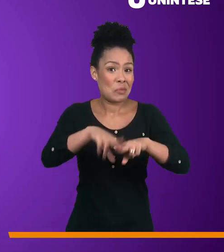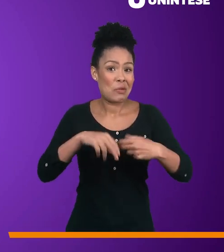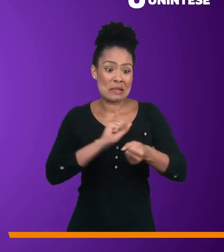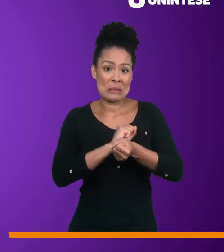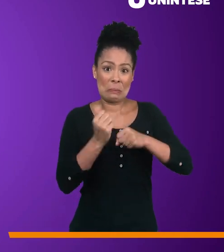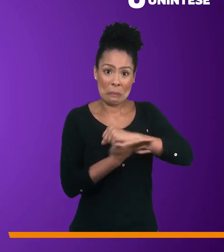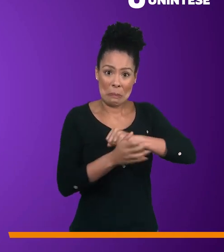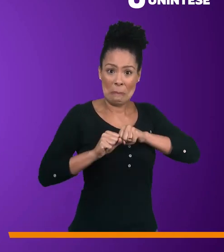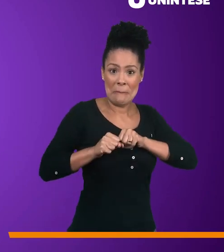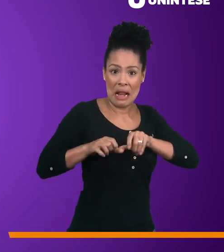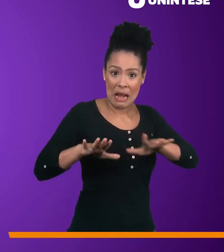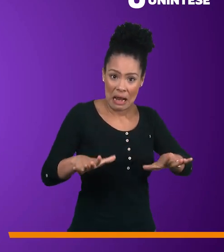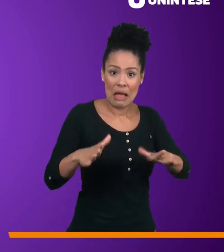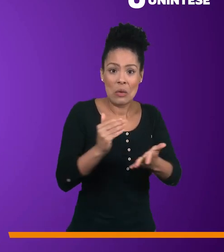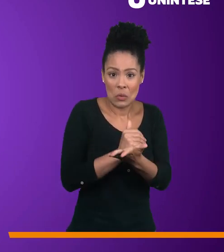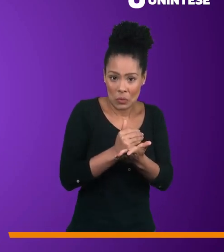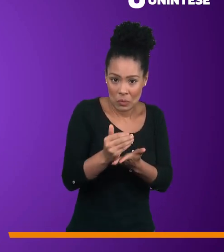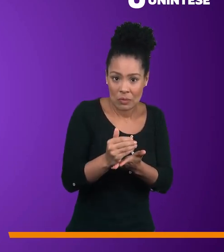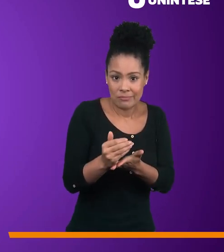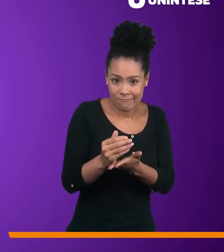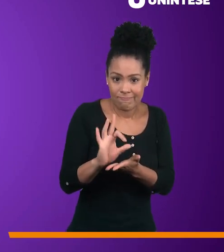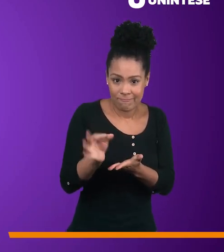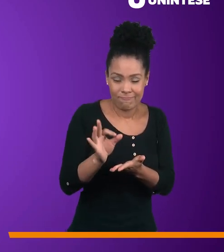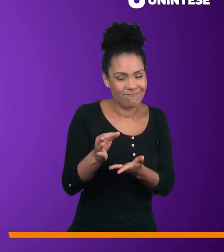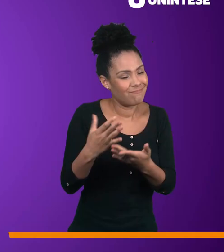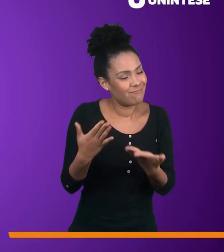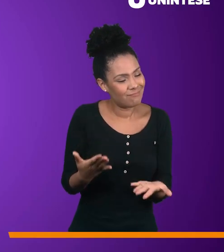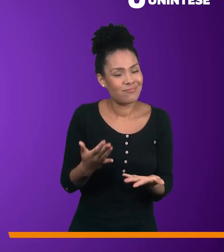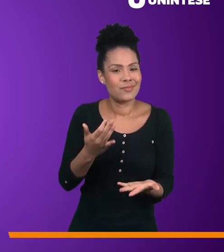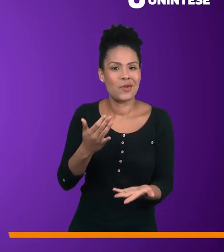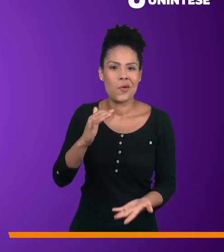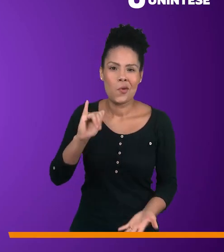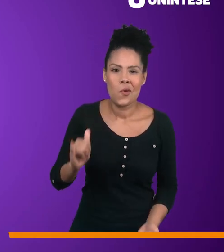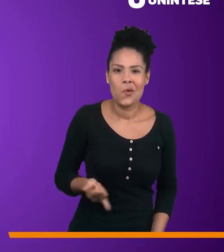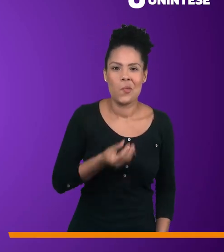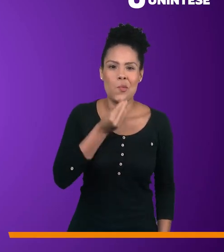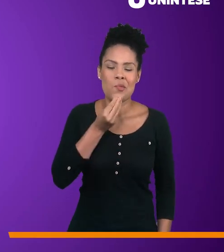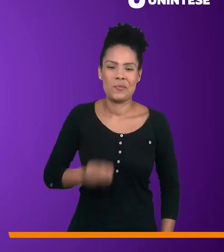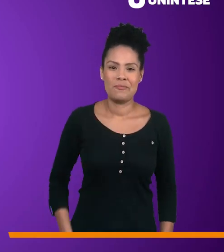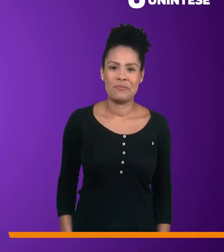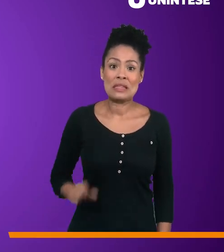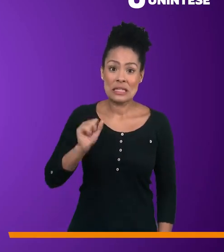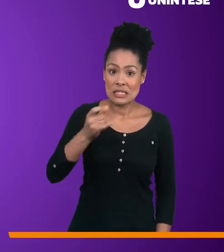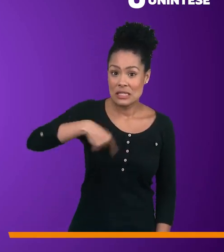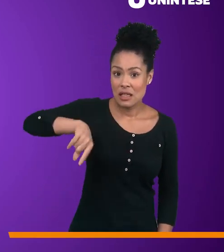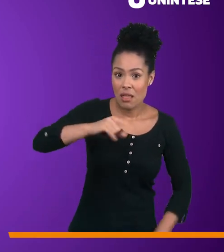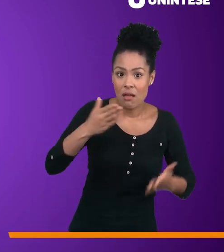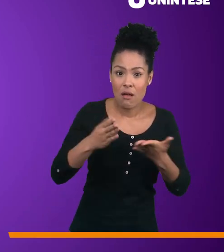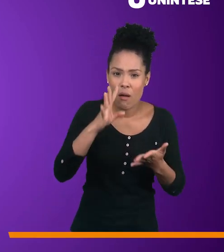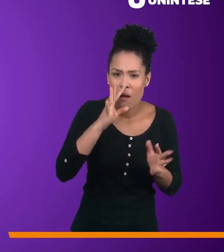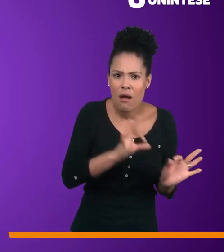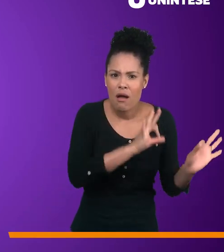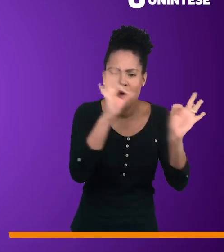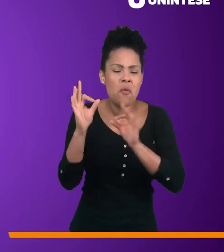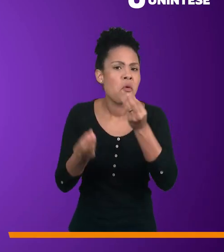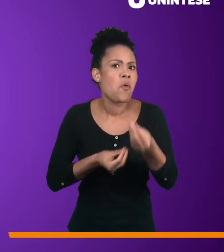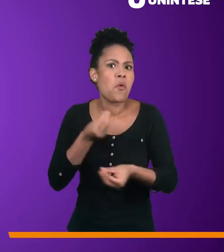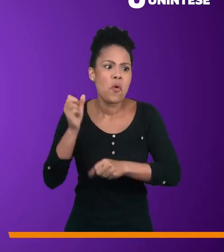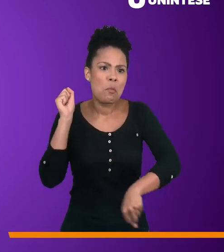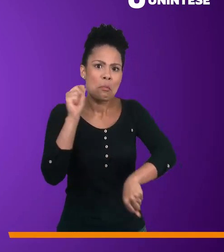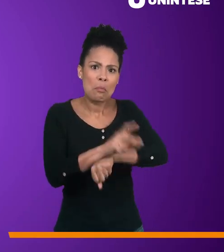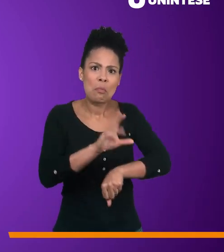impostas pela pandemia da Covid-19. Se você chegou até aqui neste vídeo, provavelmente queira saber também como